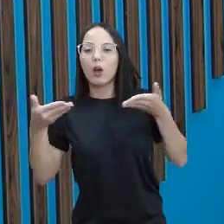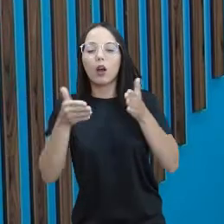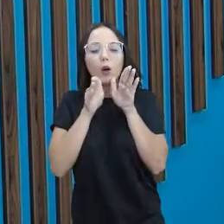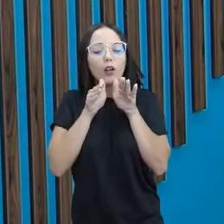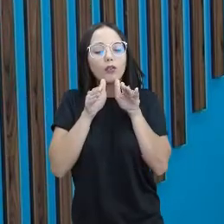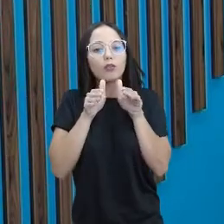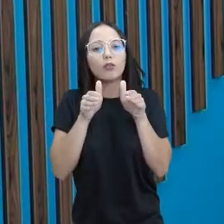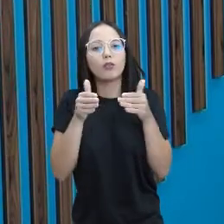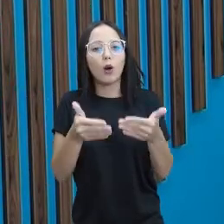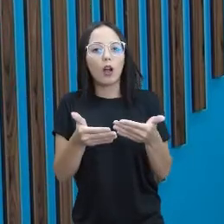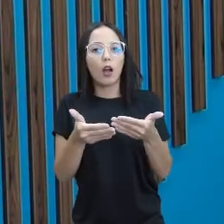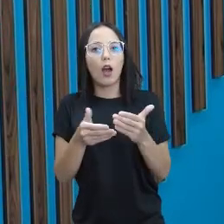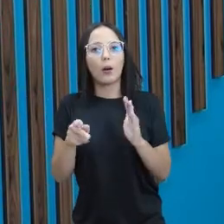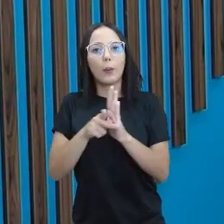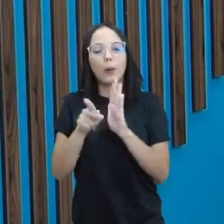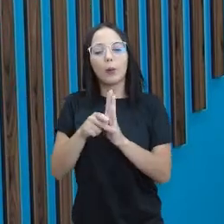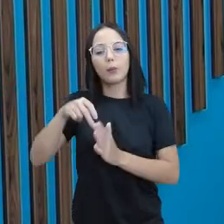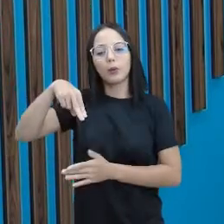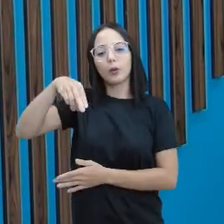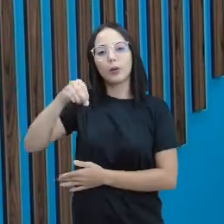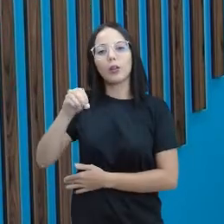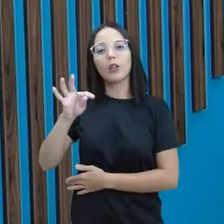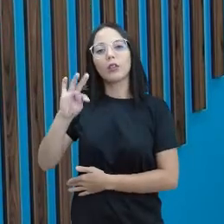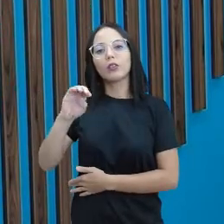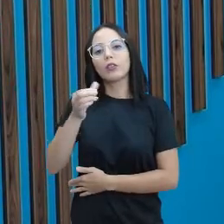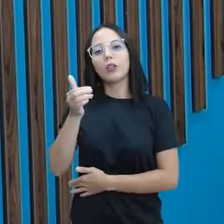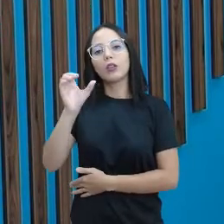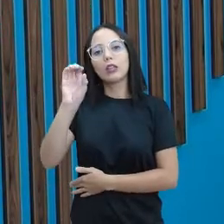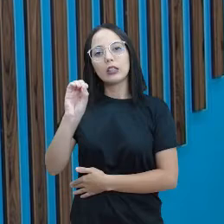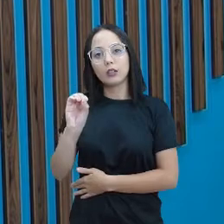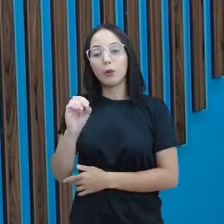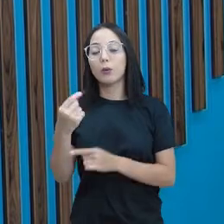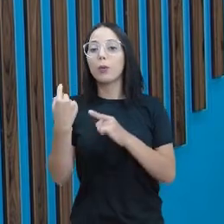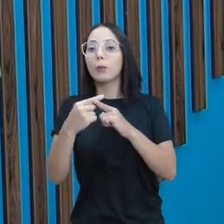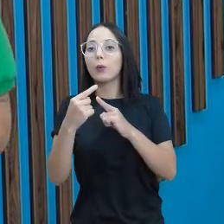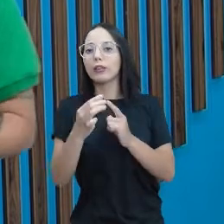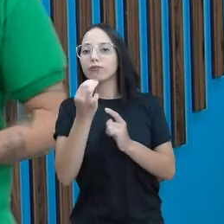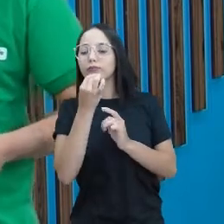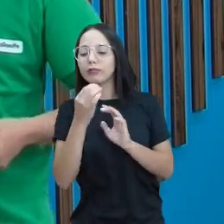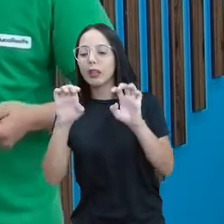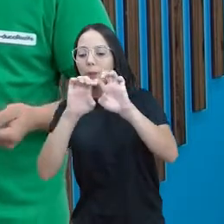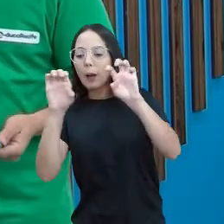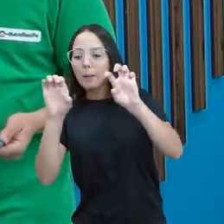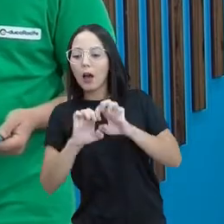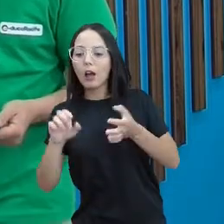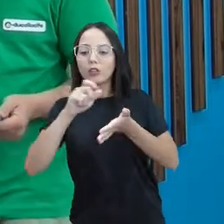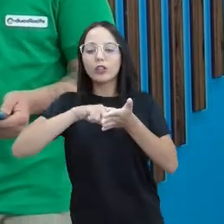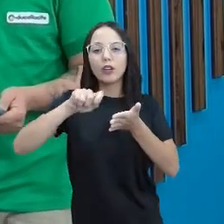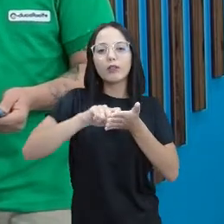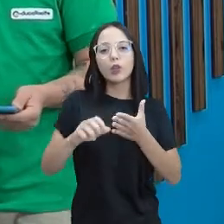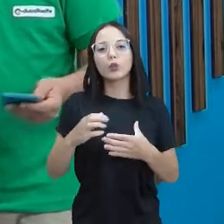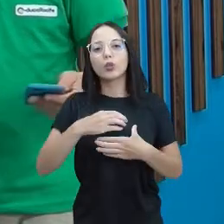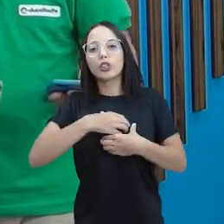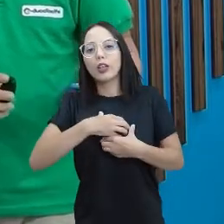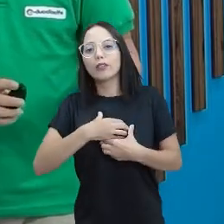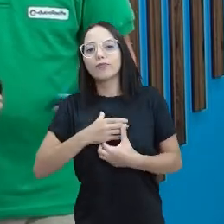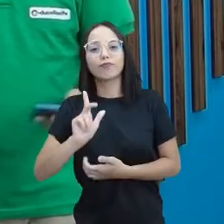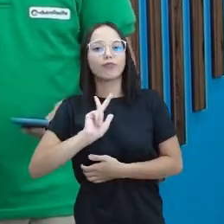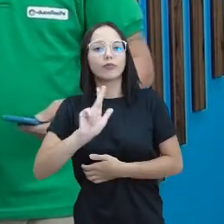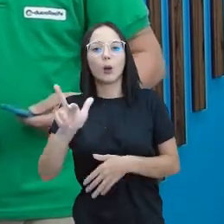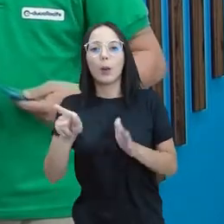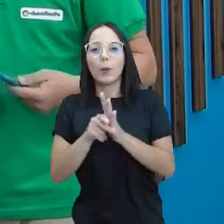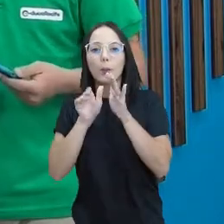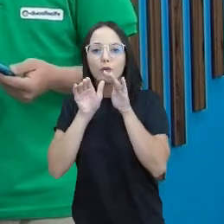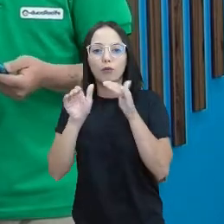ênfase à notação. Você vai perceber que essa maneira de escrever aí, a gente não vai dar tanta ênfase, a